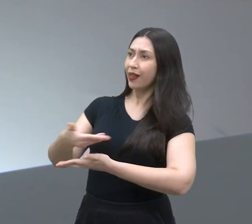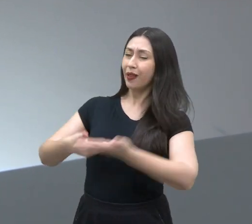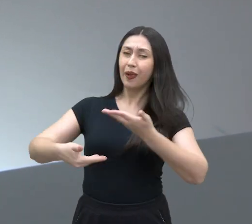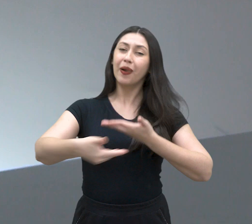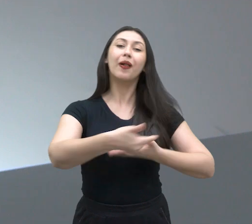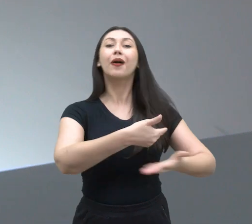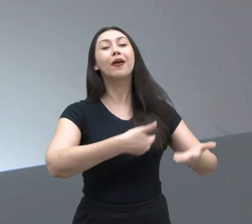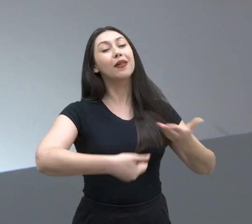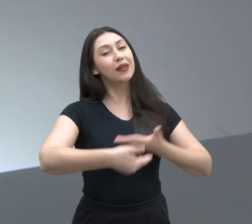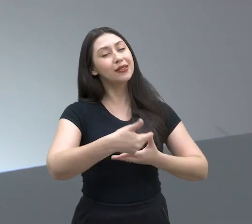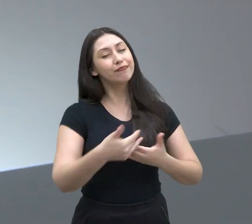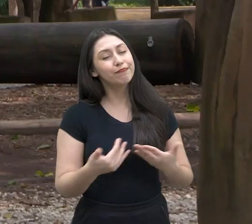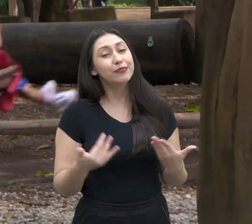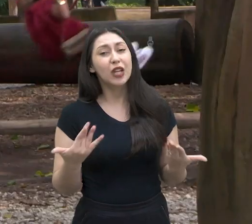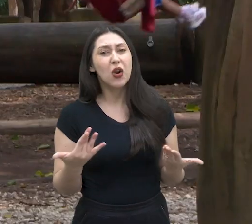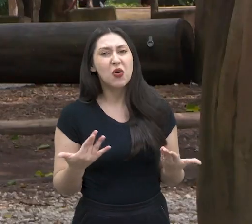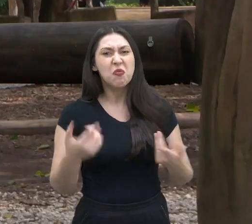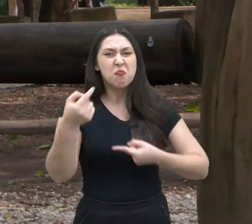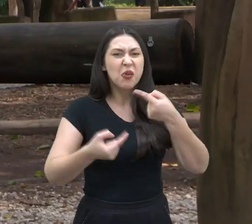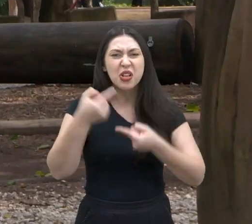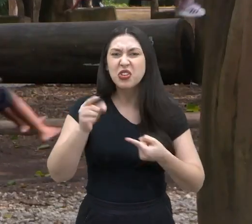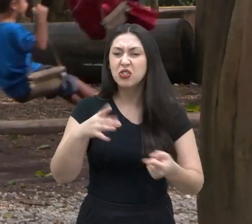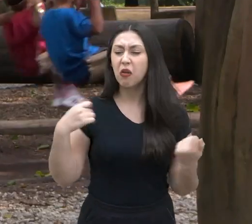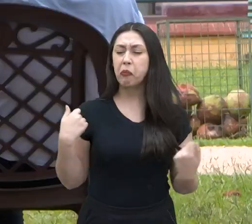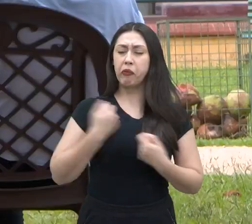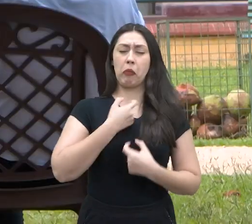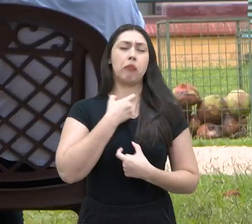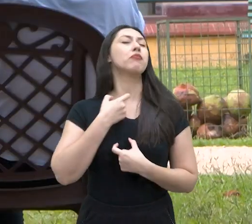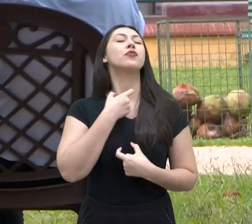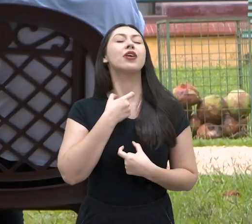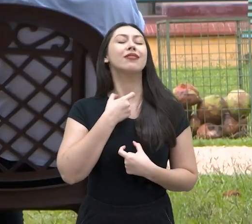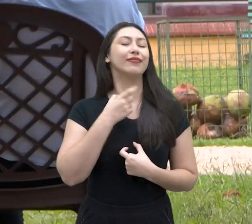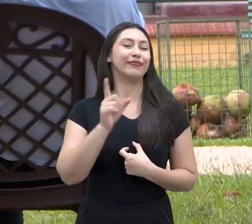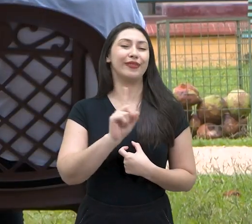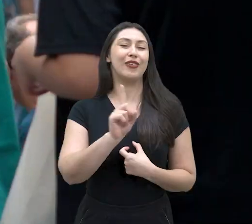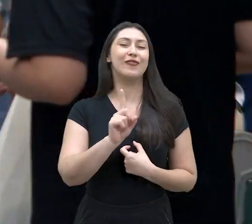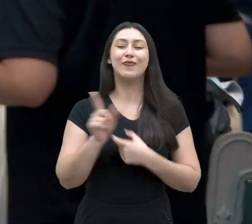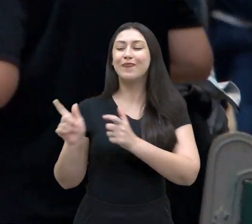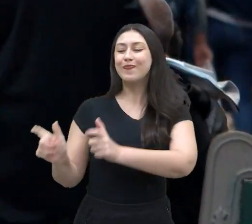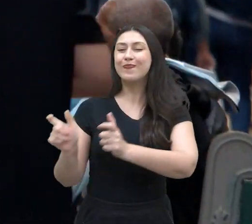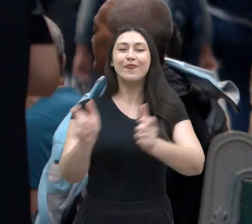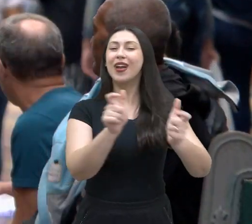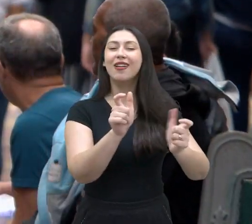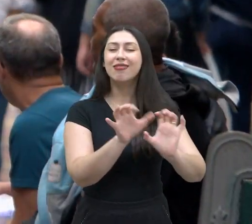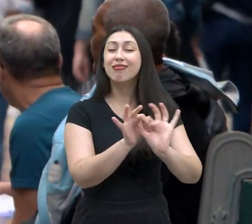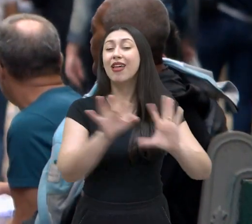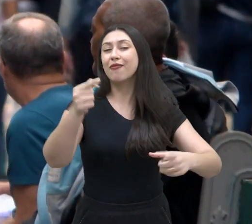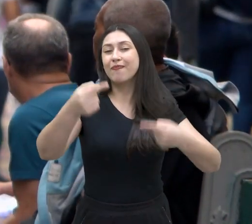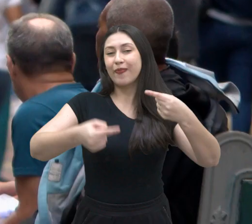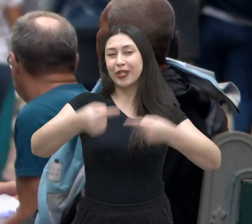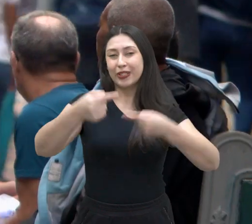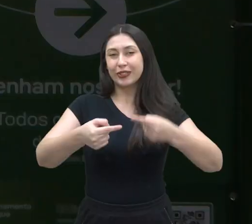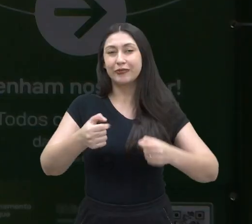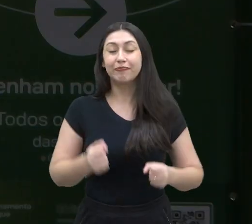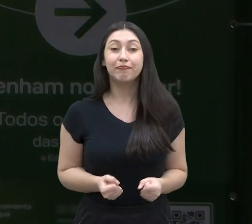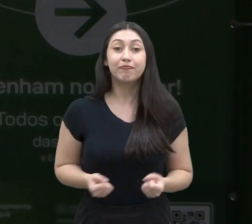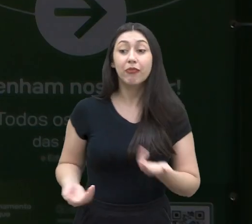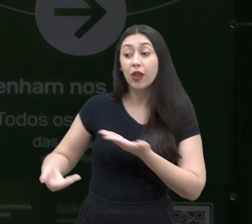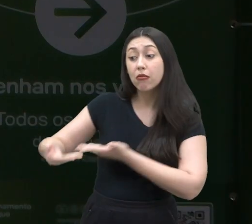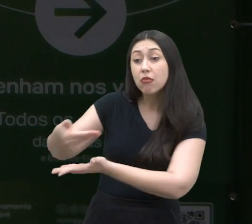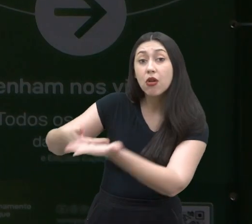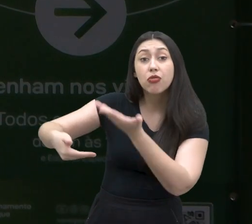lugar e a qualquer hora. Relações familiares, amizades e até a participação em grupos e comunidades